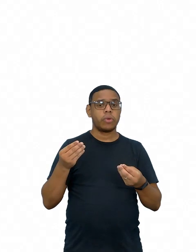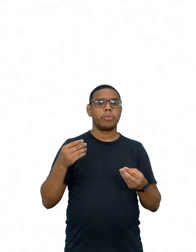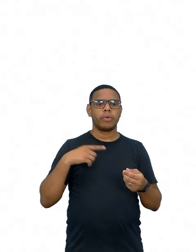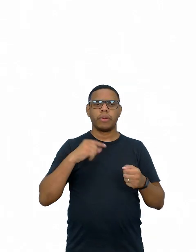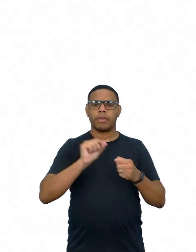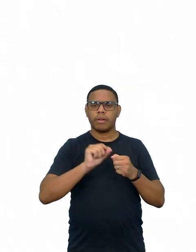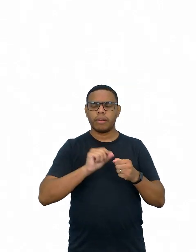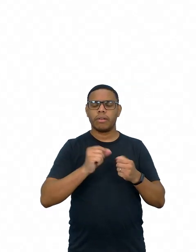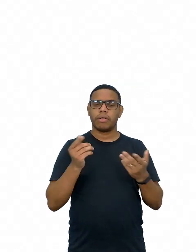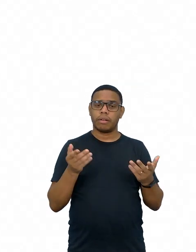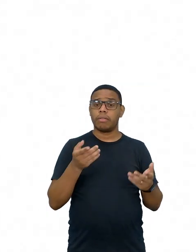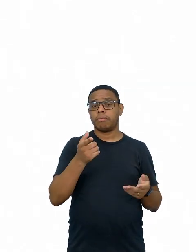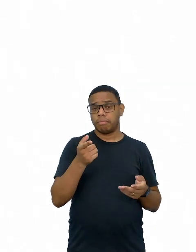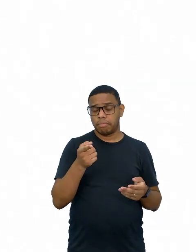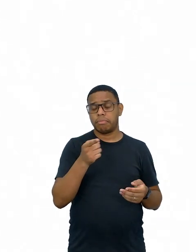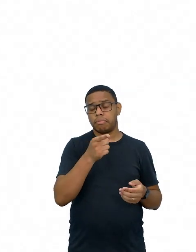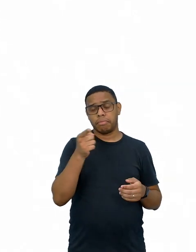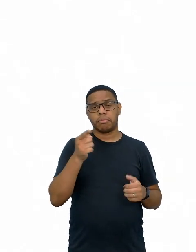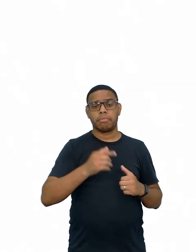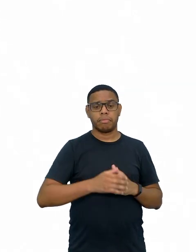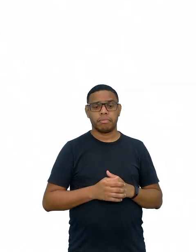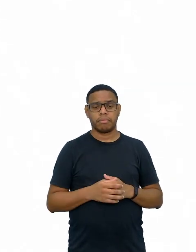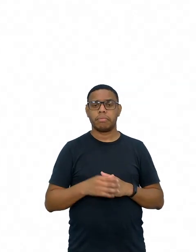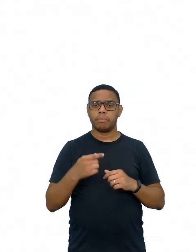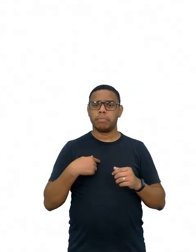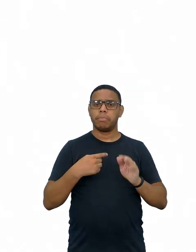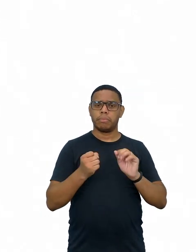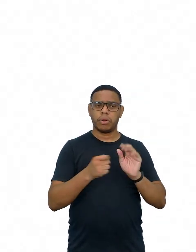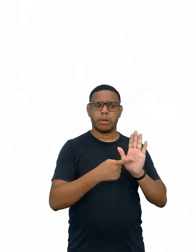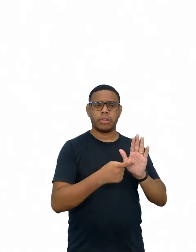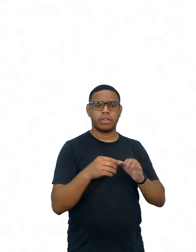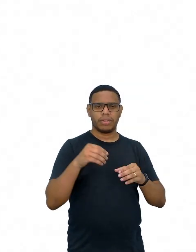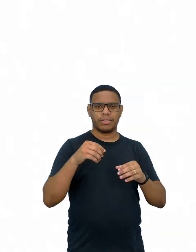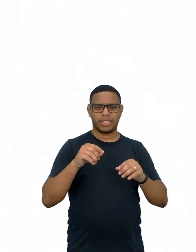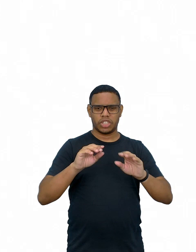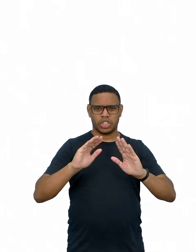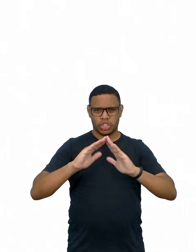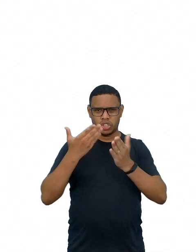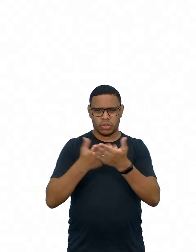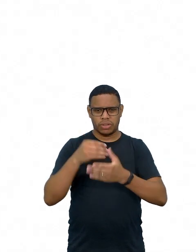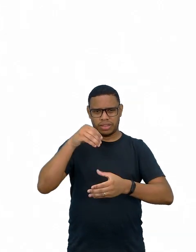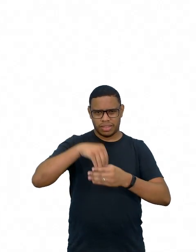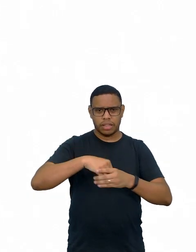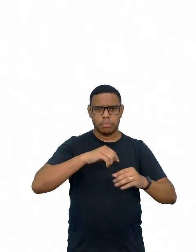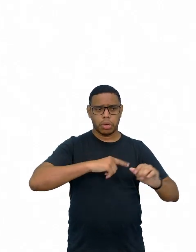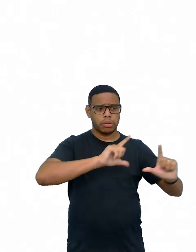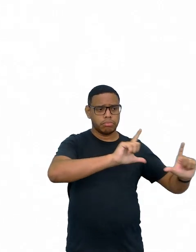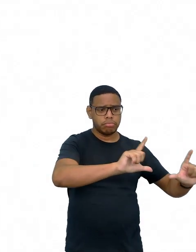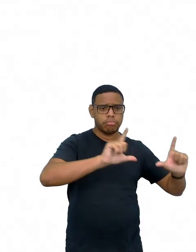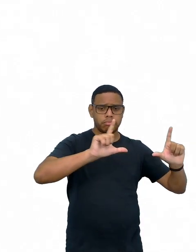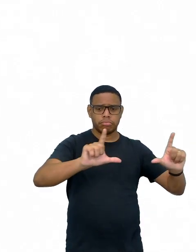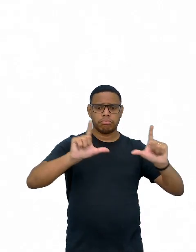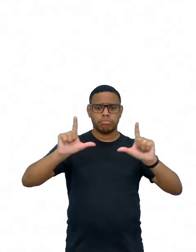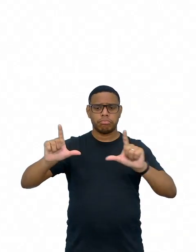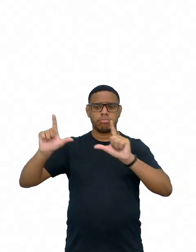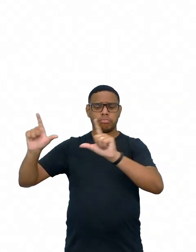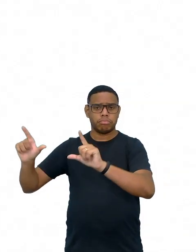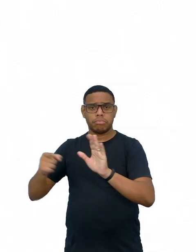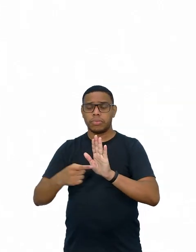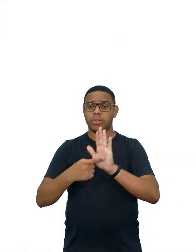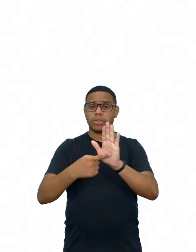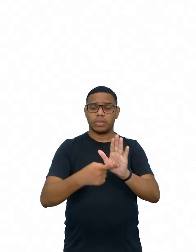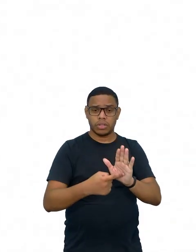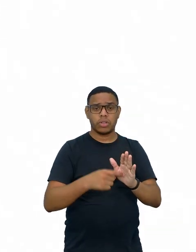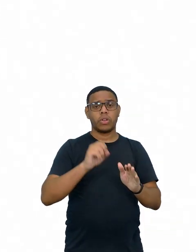isso? Ué, eu posso fazer uma exposição no pátio da escola, eu posso colocar no Padlet, eu posso colocar